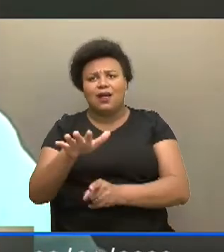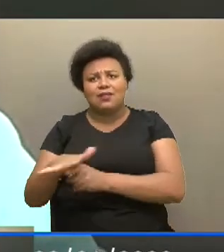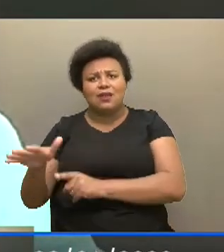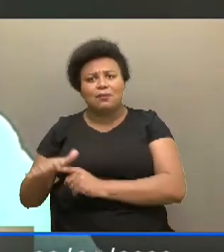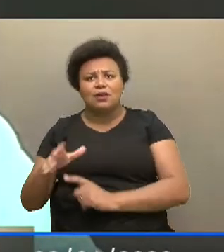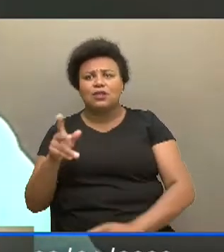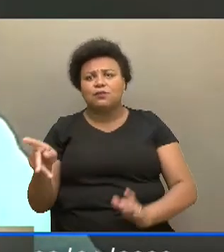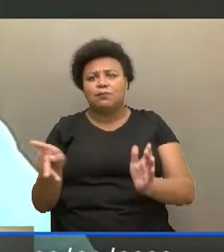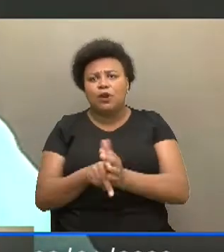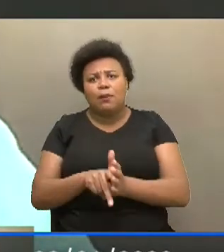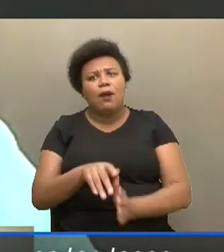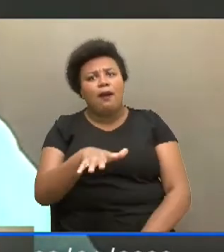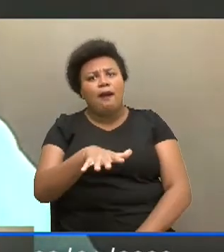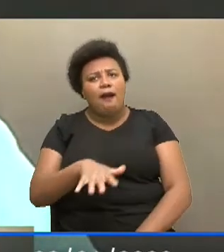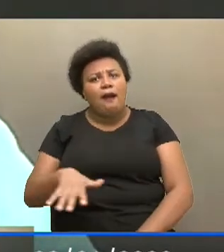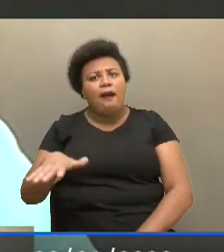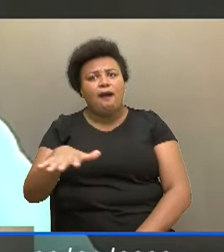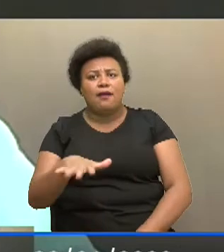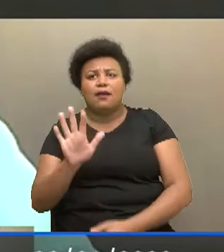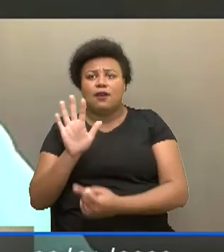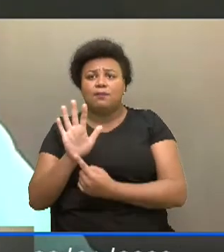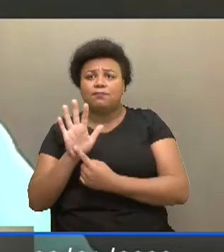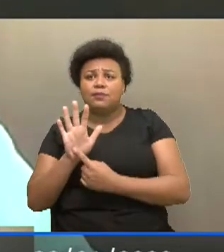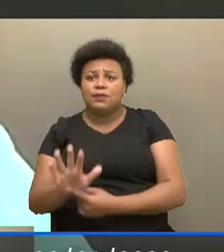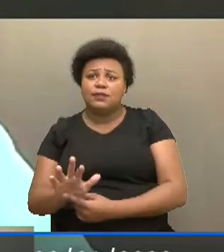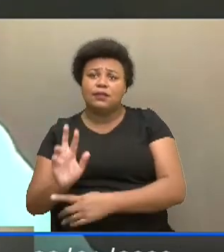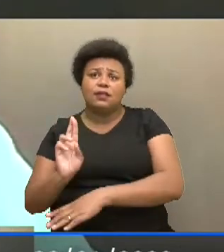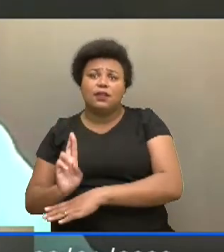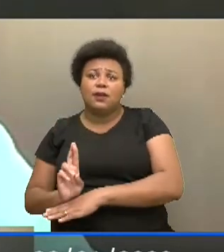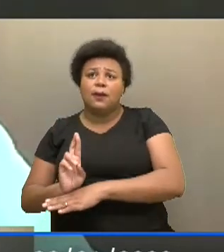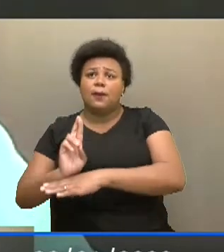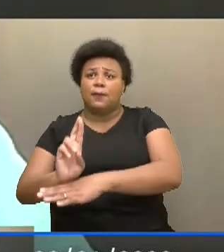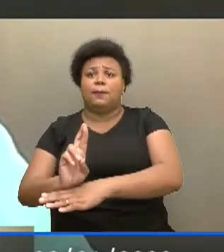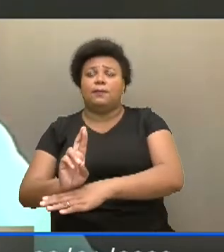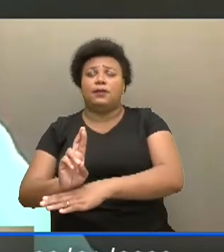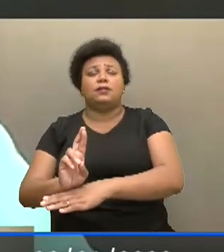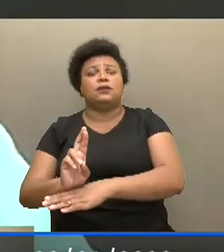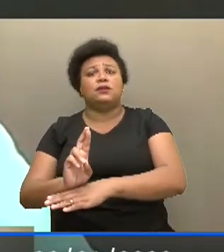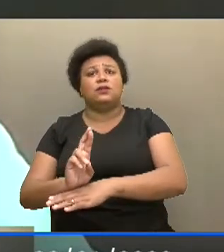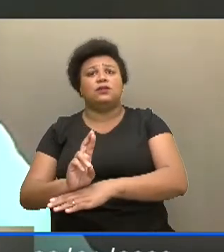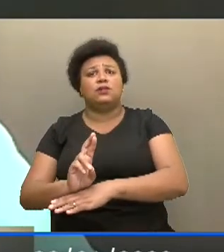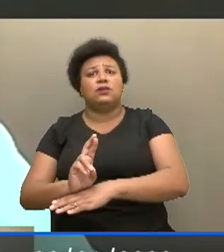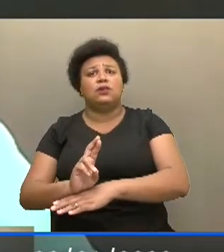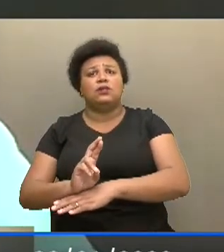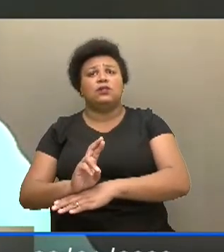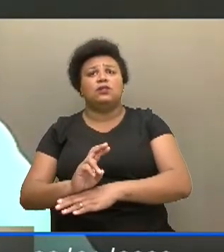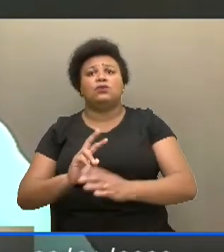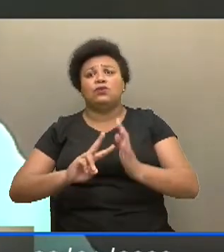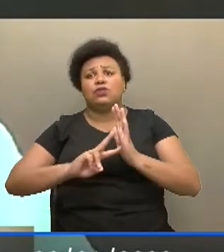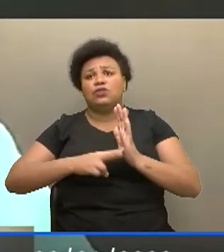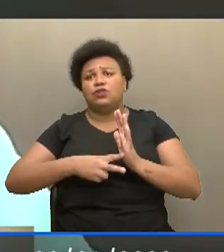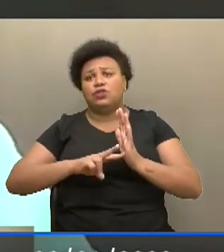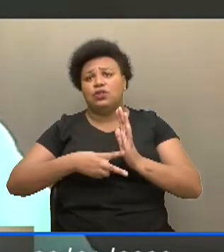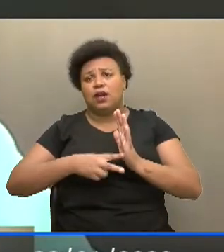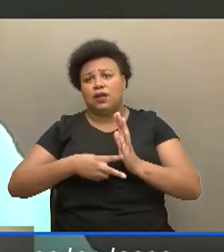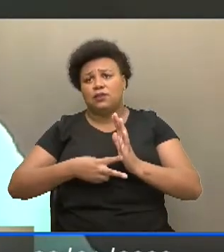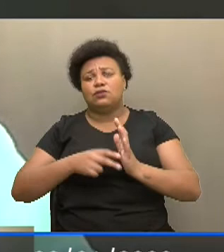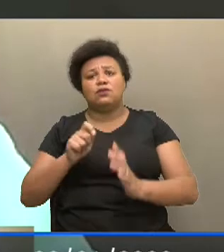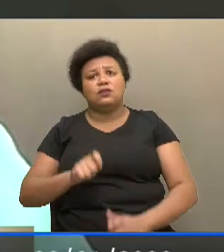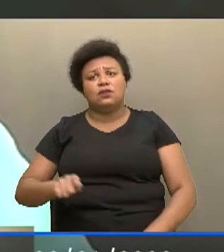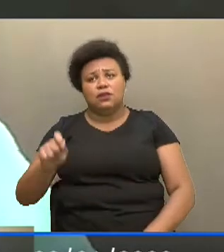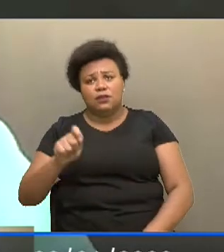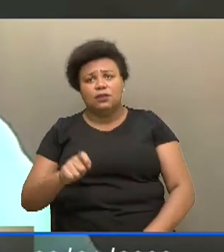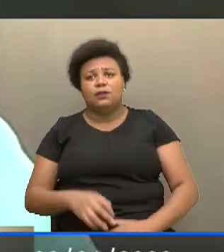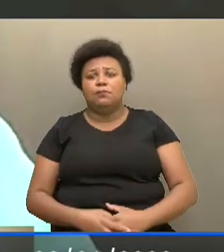área, apresentada aí pelos representantes aí do CIPS, as GAVES, Cicaderques e